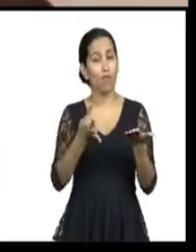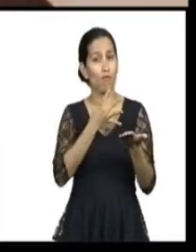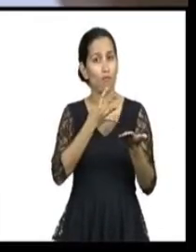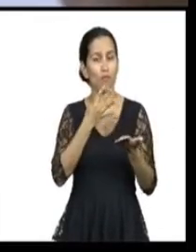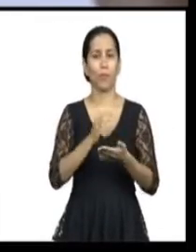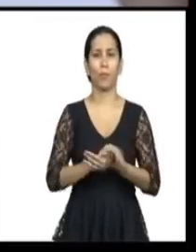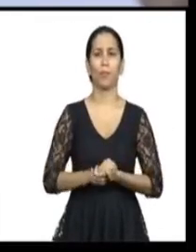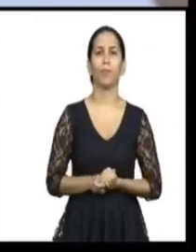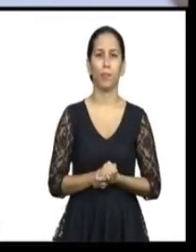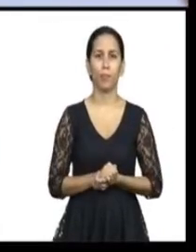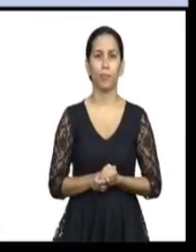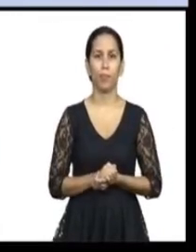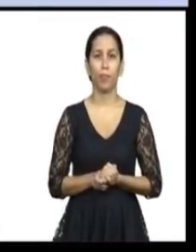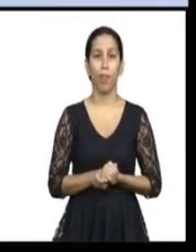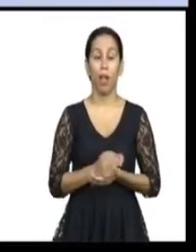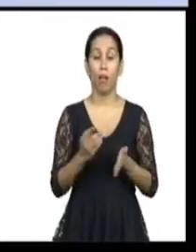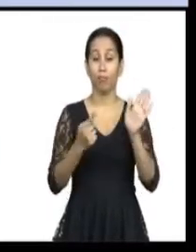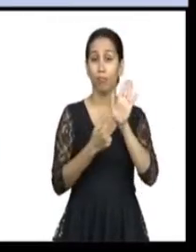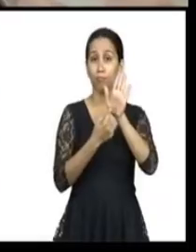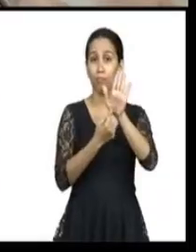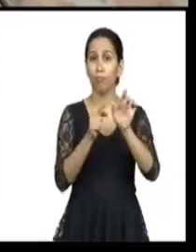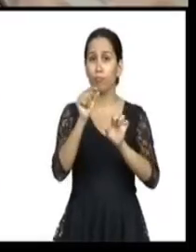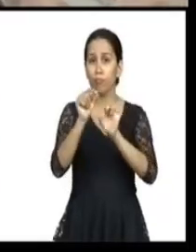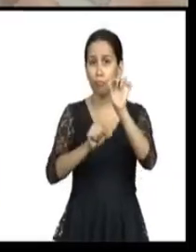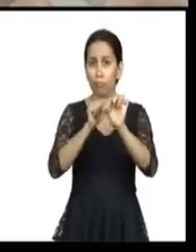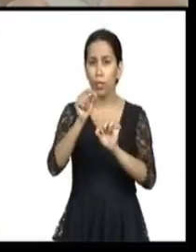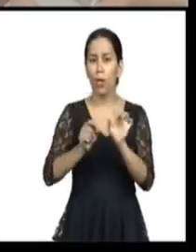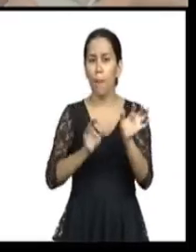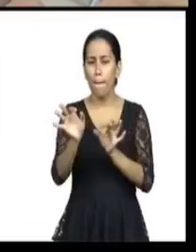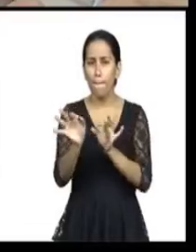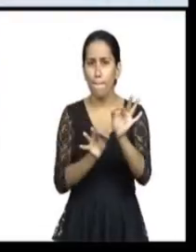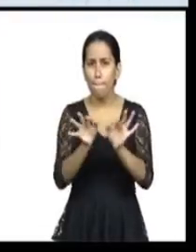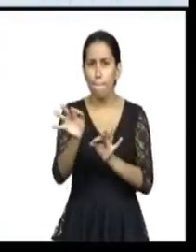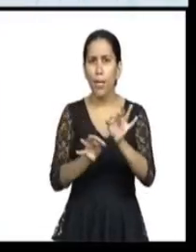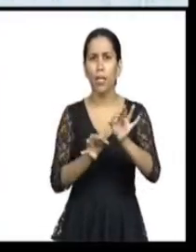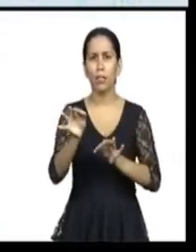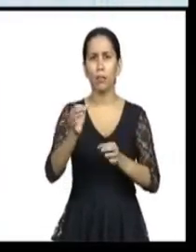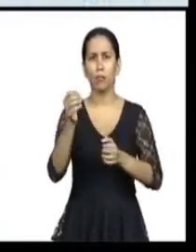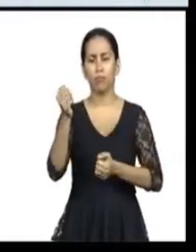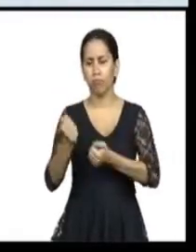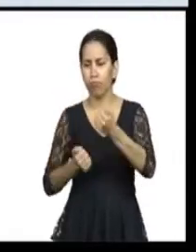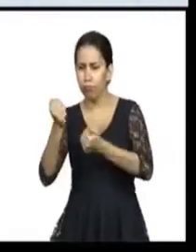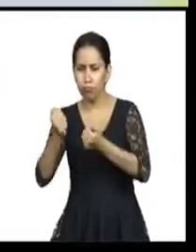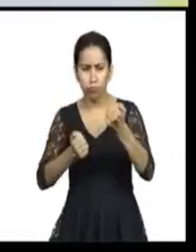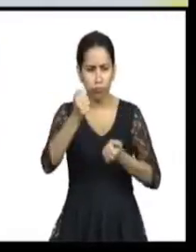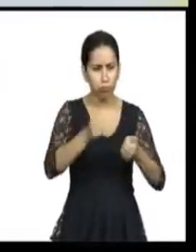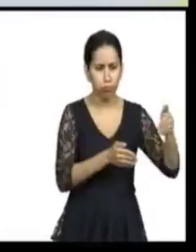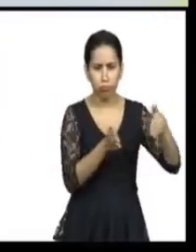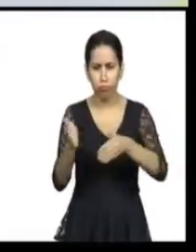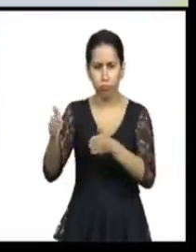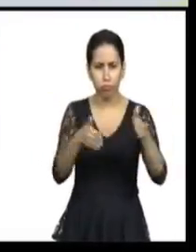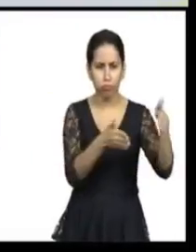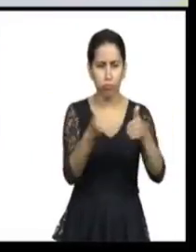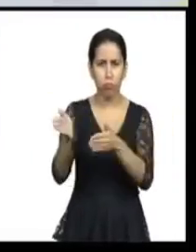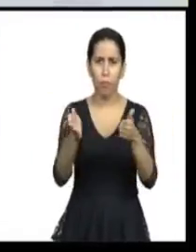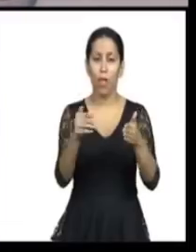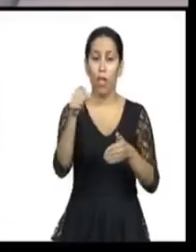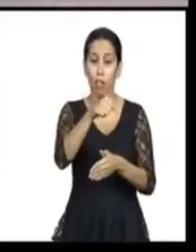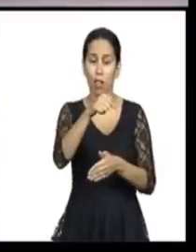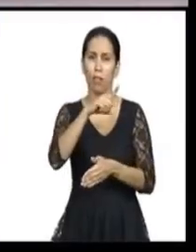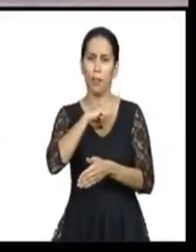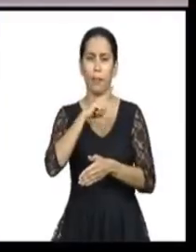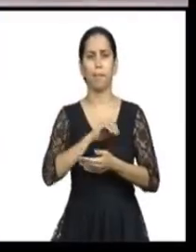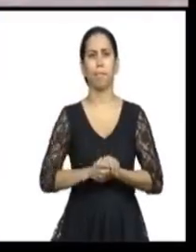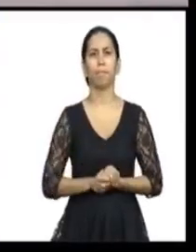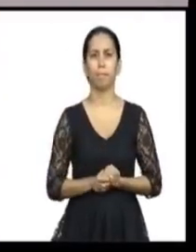hoje. Neste episódio, vamos mostrar o plano de trânsito que uma mina em superfície precisa ter,